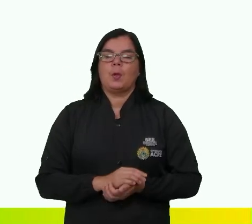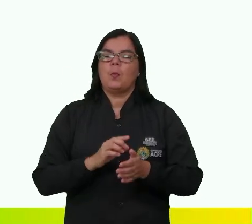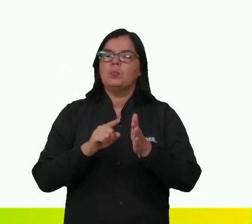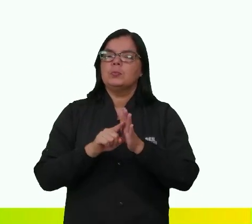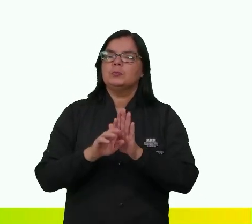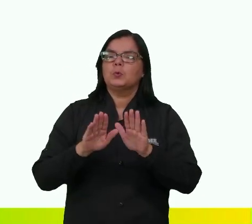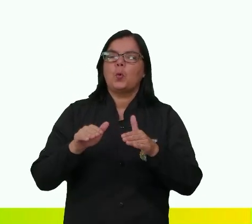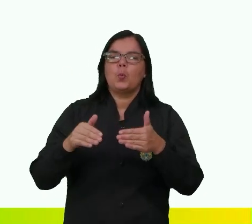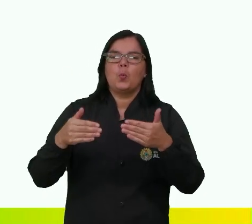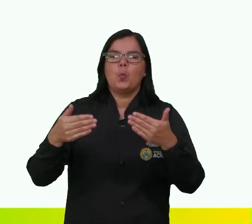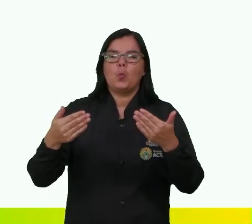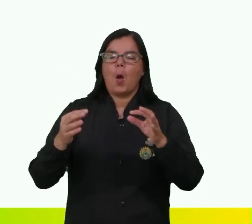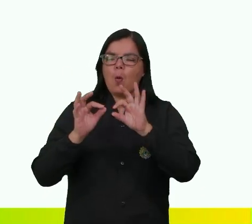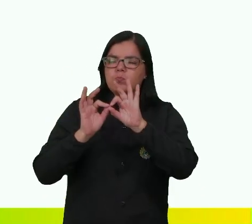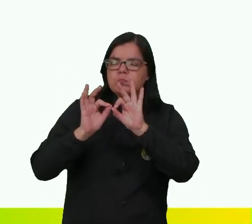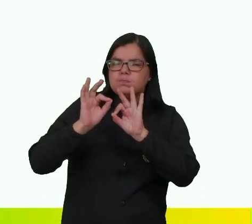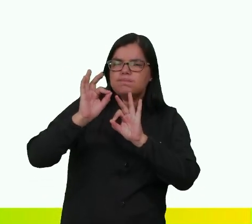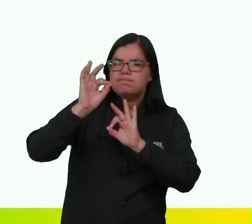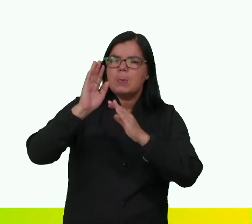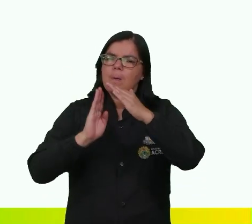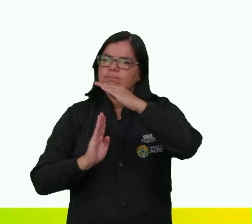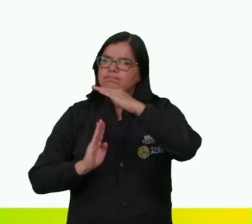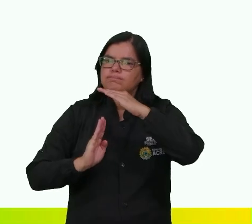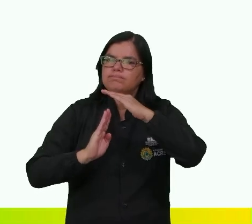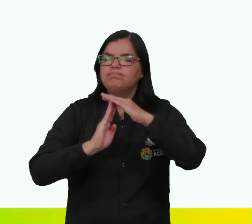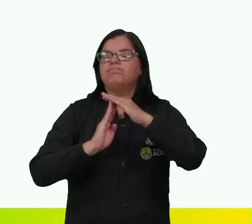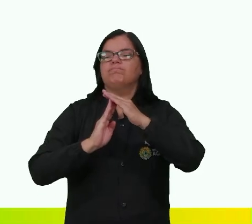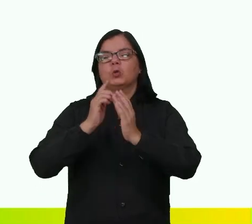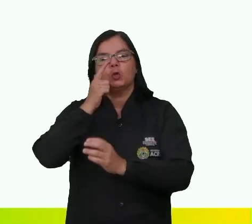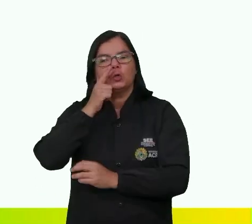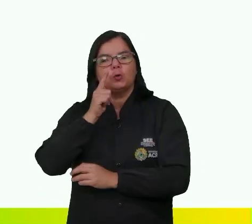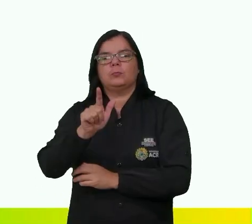para você, qual é a altura máxima atingida